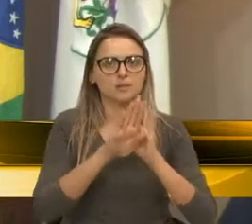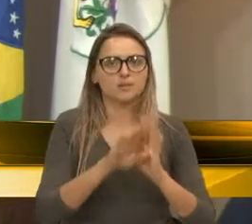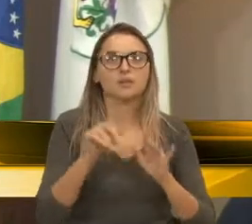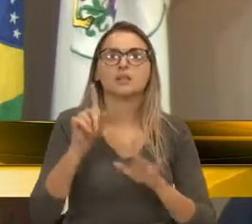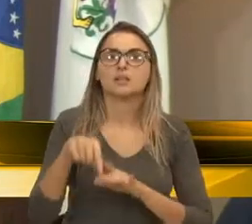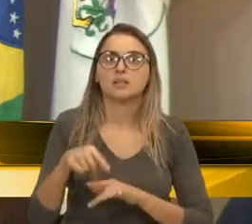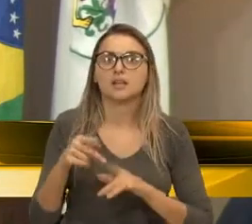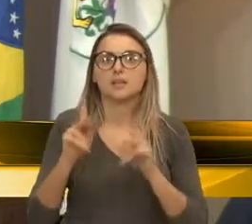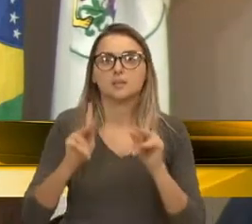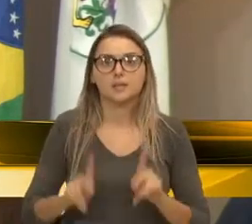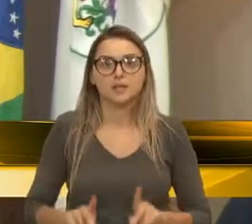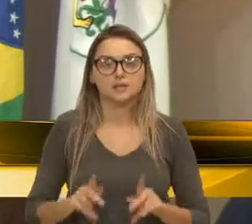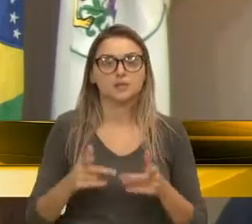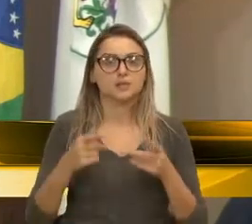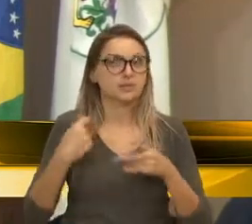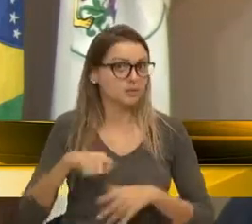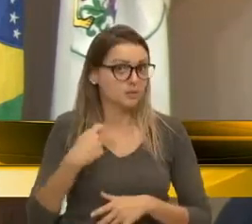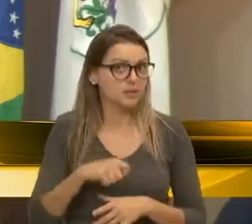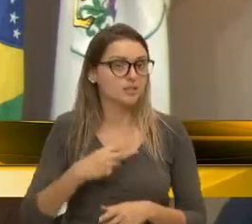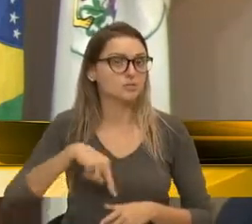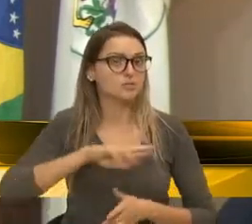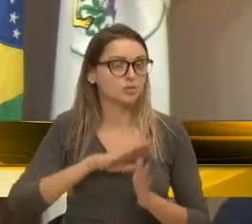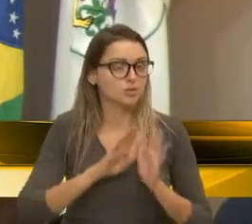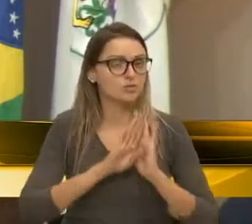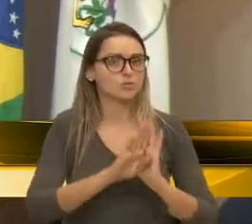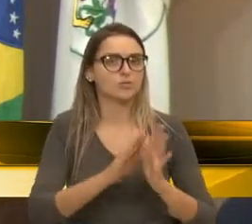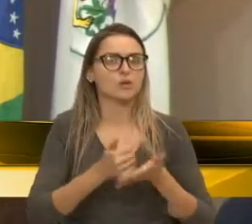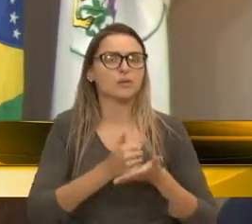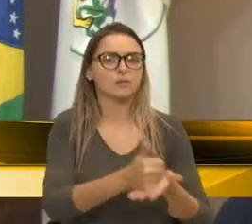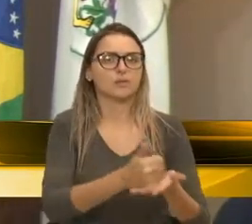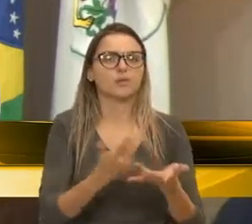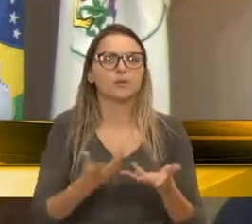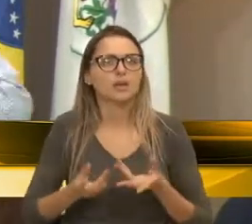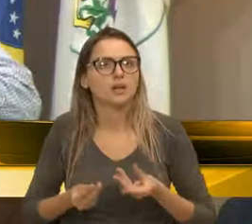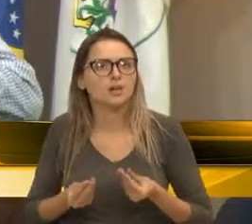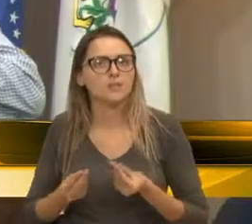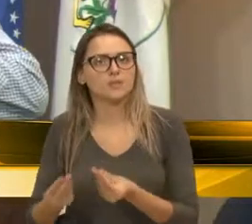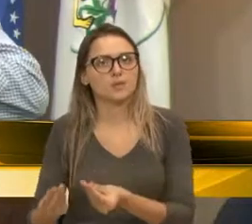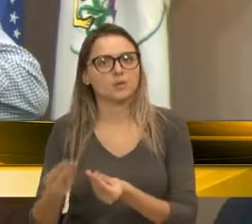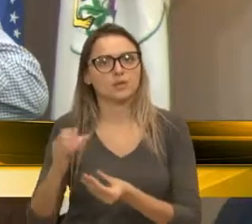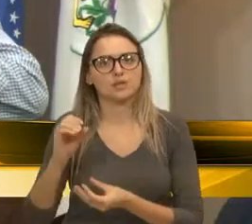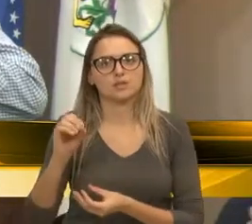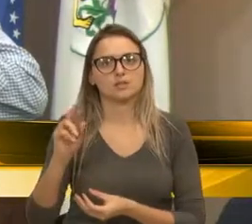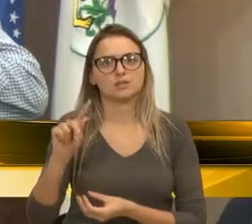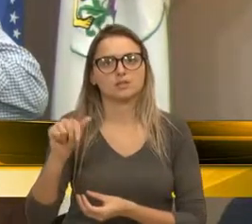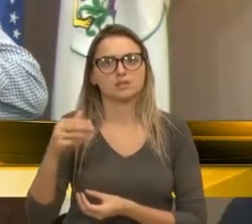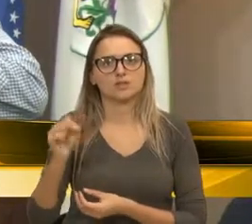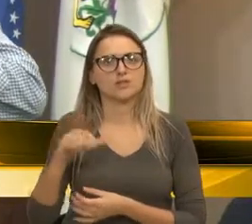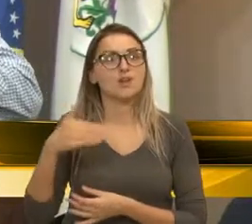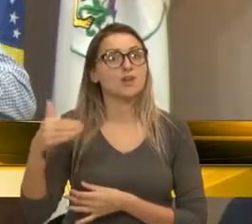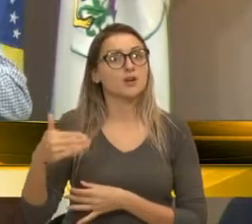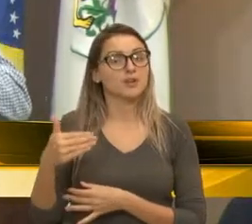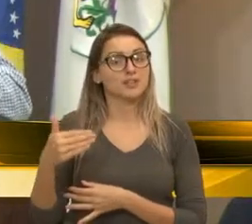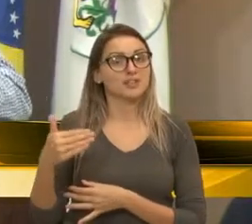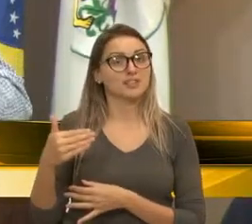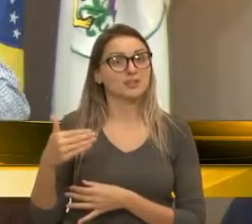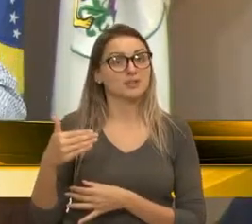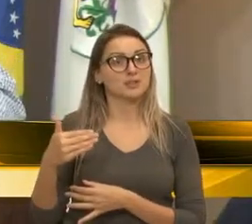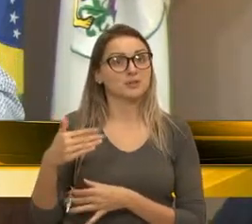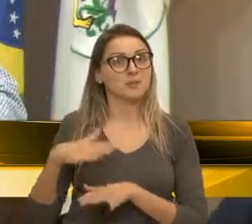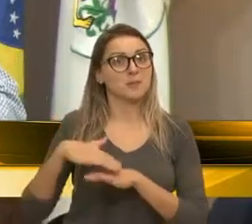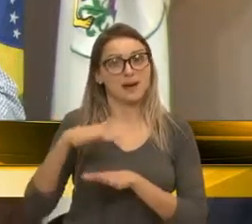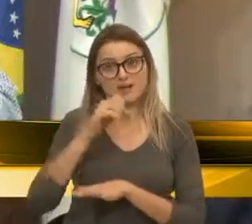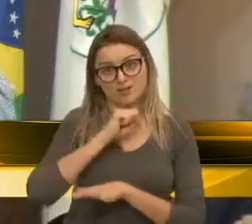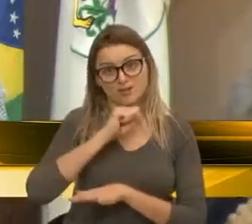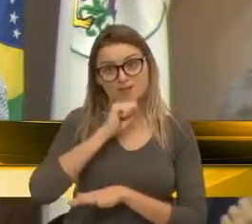tanto precisam de nós. E do ponto de vista da doação, quando a gente chega na quarta idade, já é um pouco mais complicado